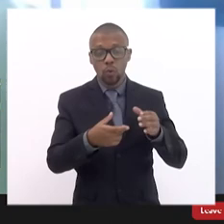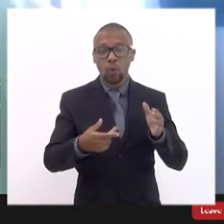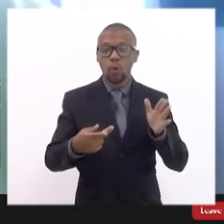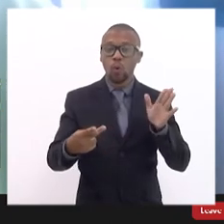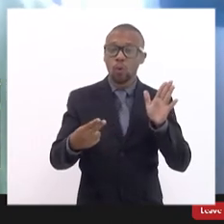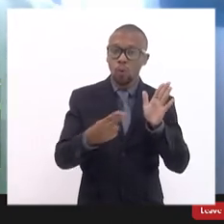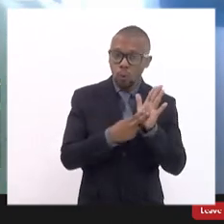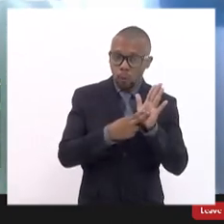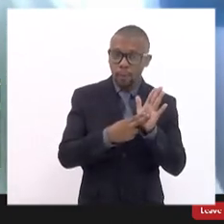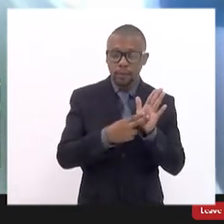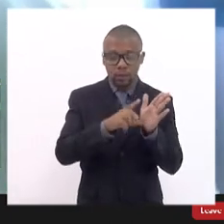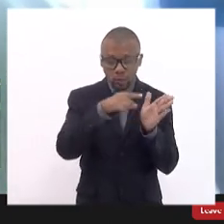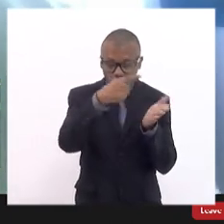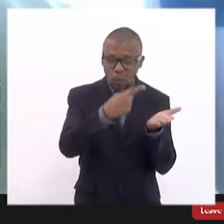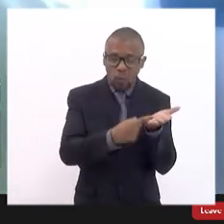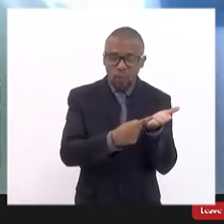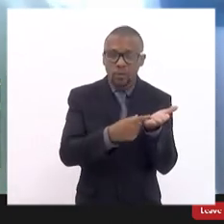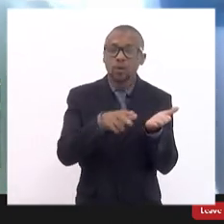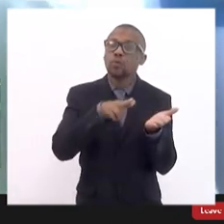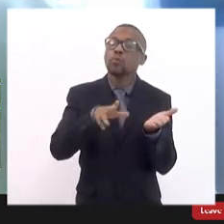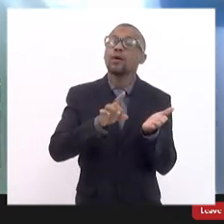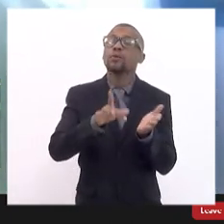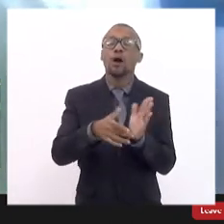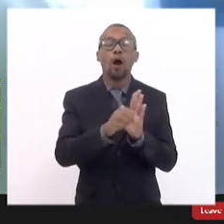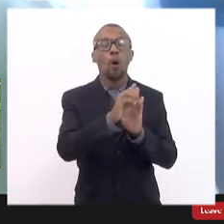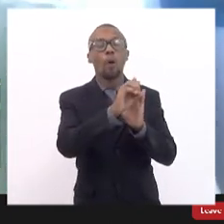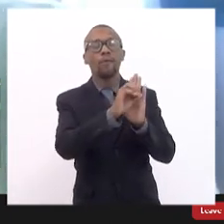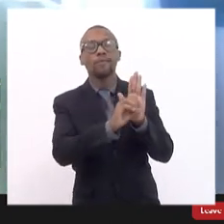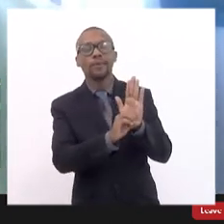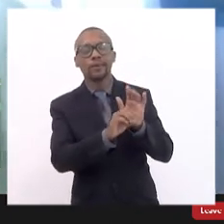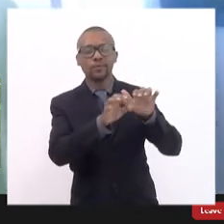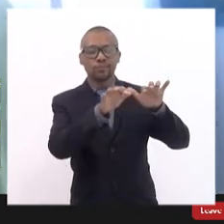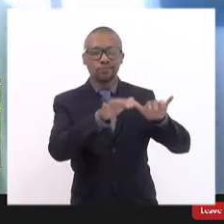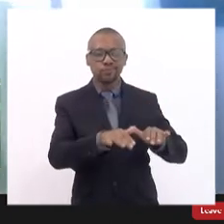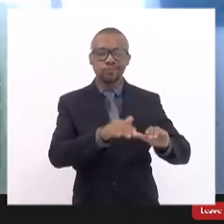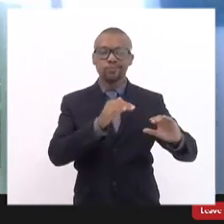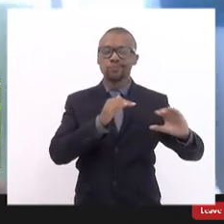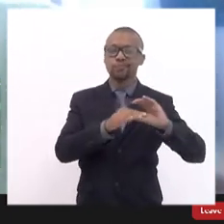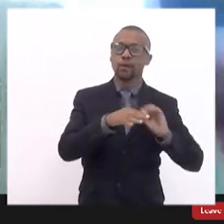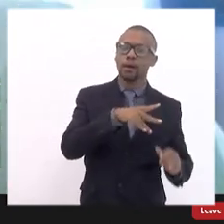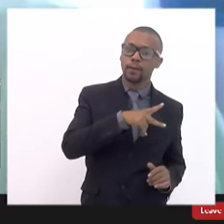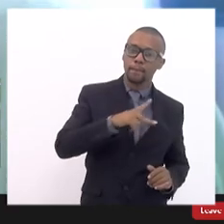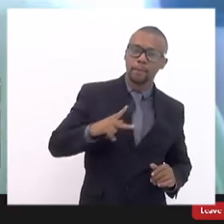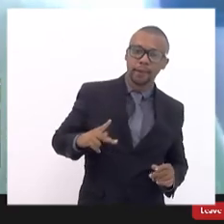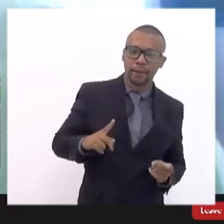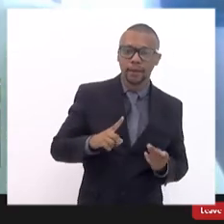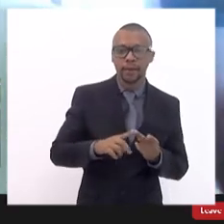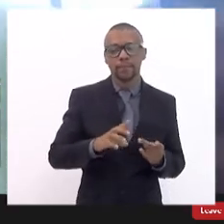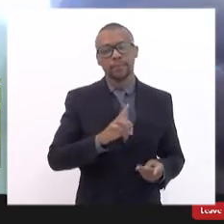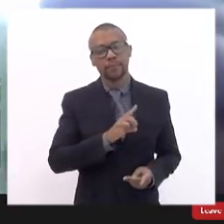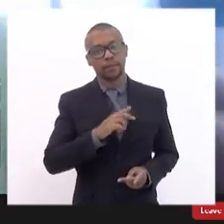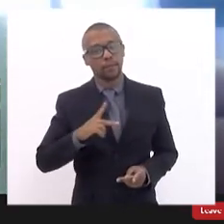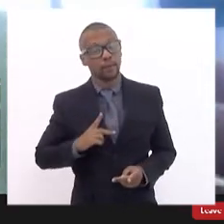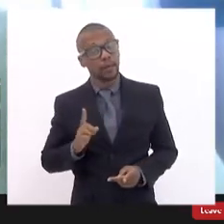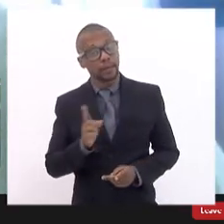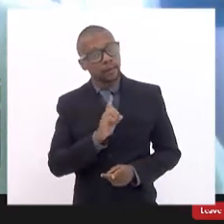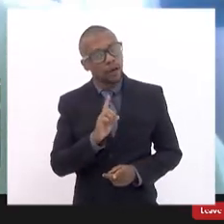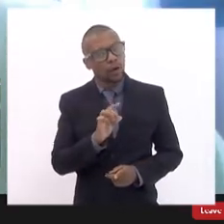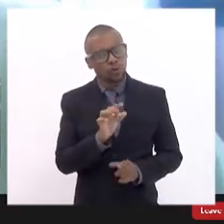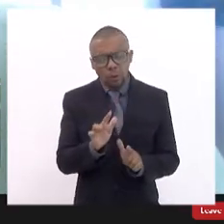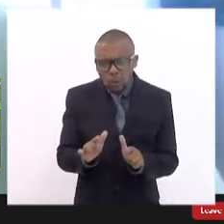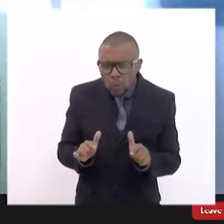audiências, não são só ofícios ao Ministério Público, à Defensoria Pública, são ações importantes que